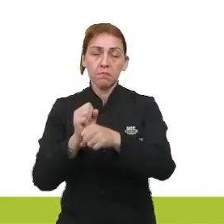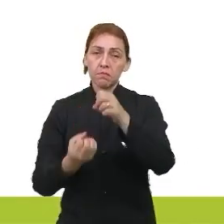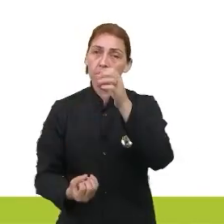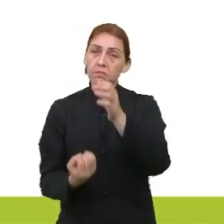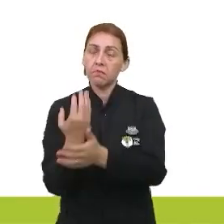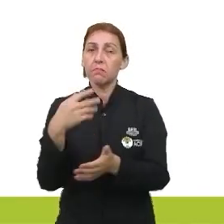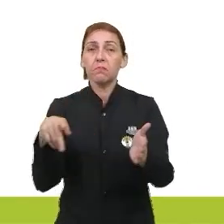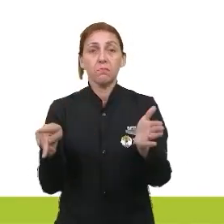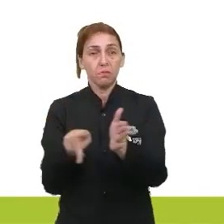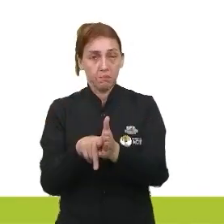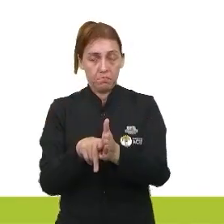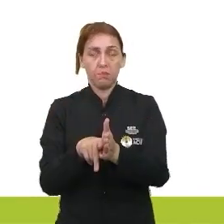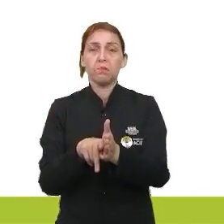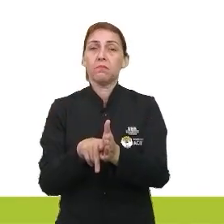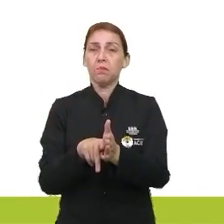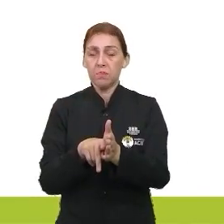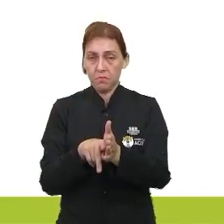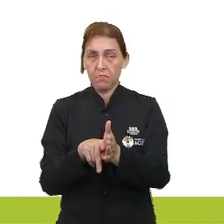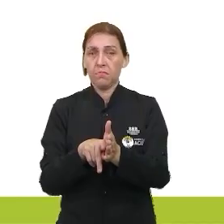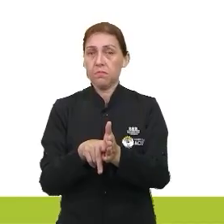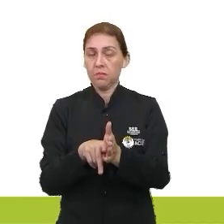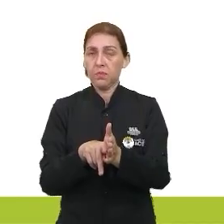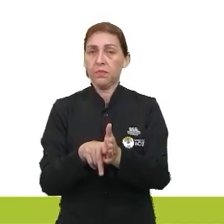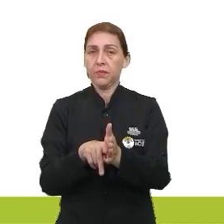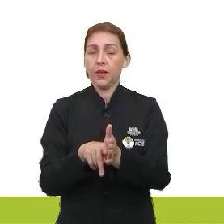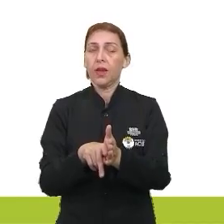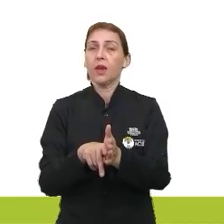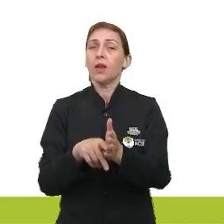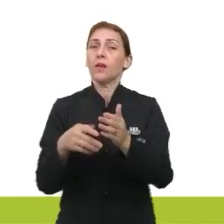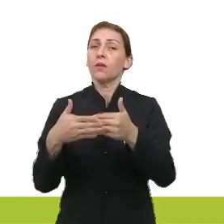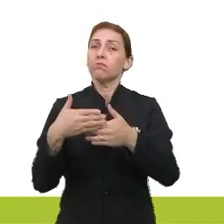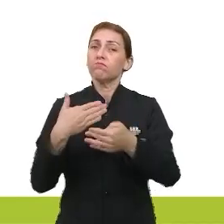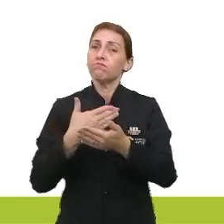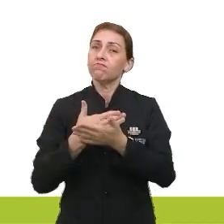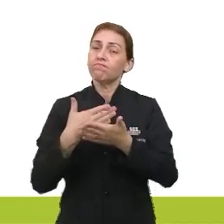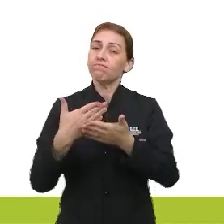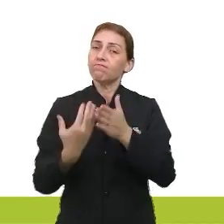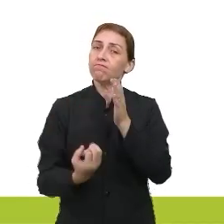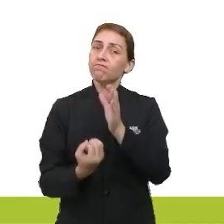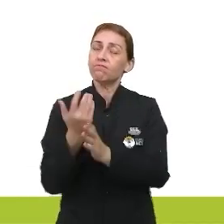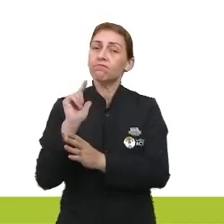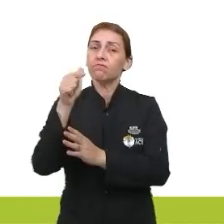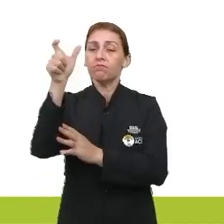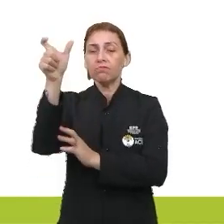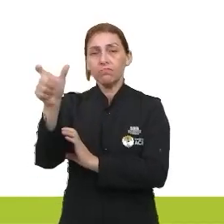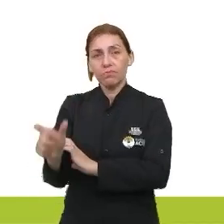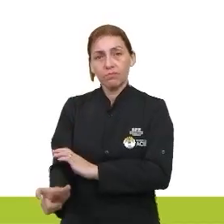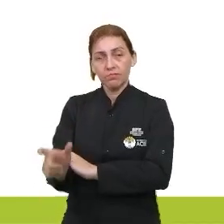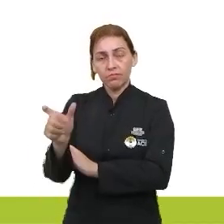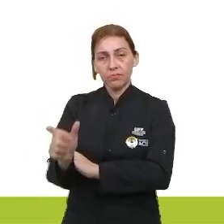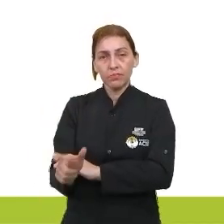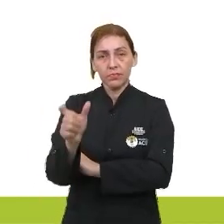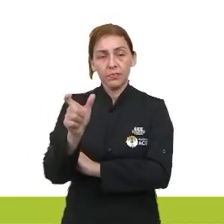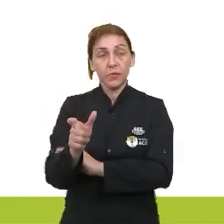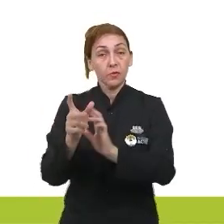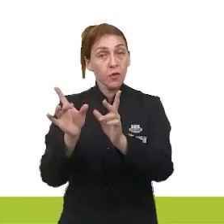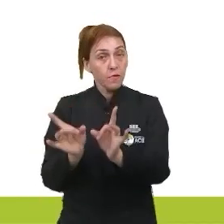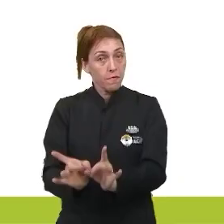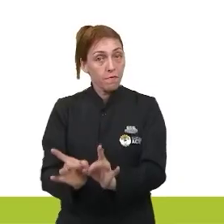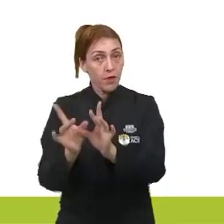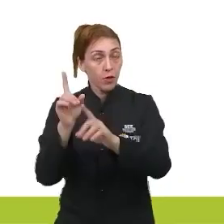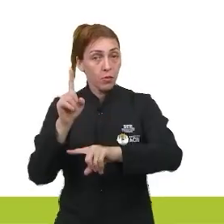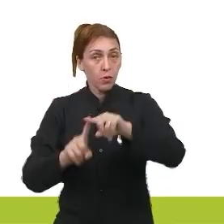produzir dele por ele mesmo e passa a produzir para outra pessoa que vai vender